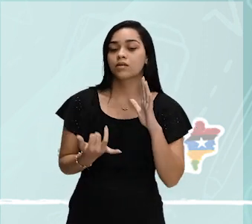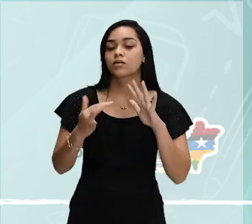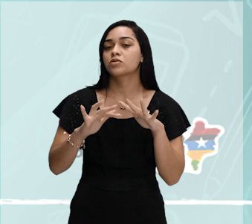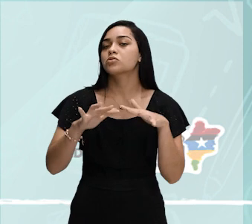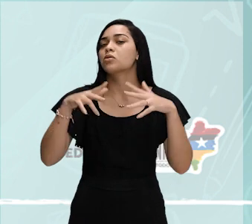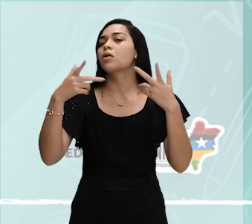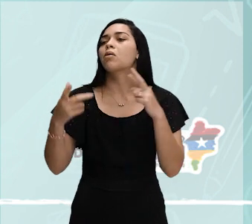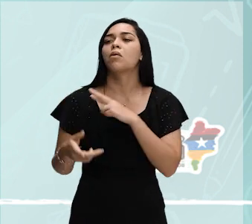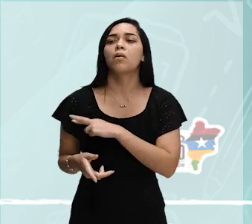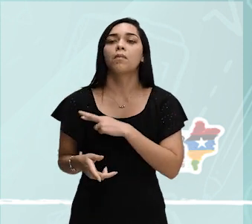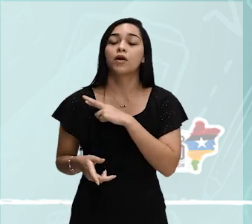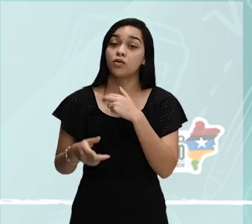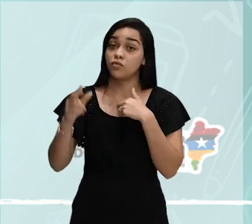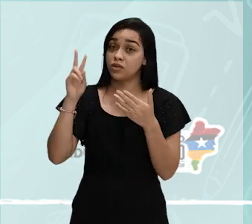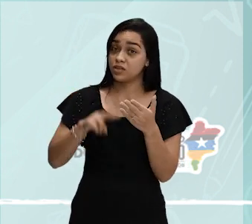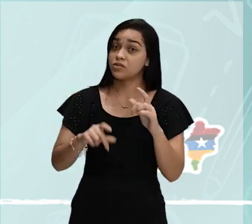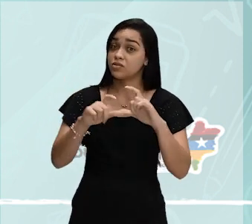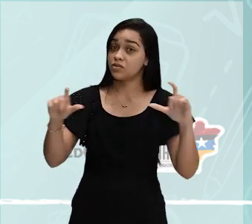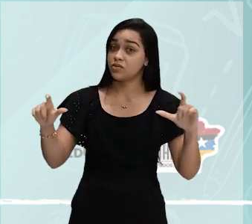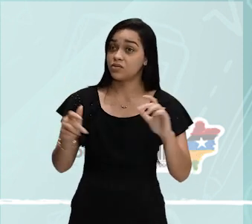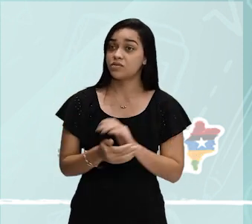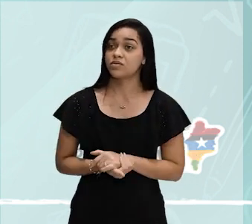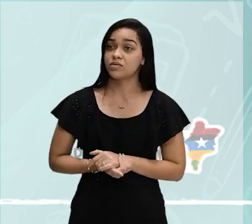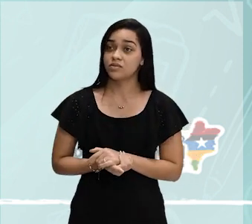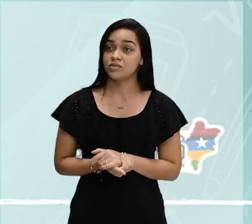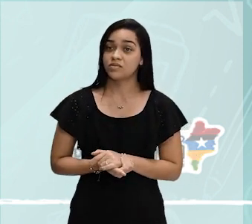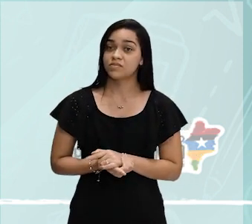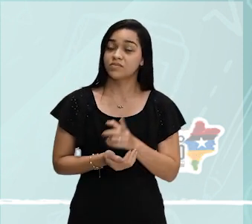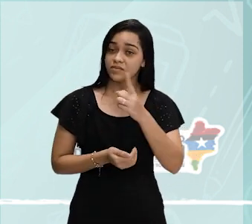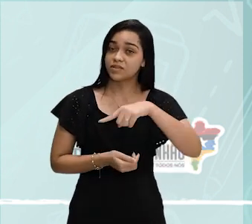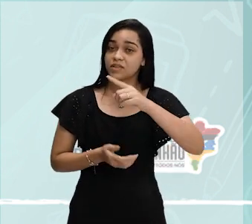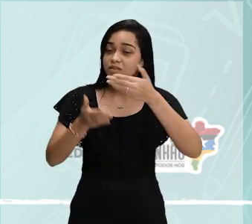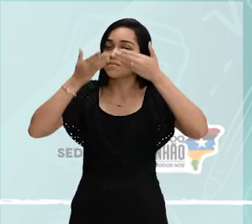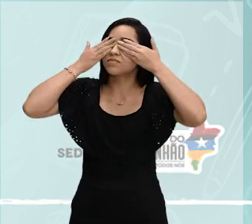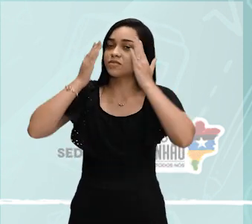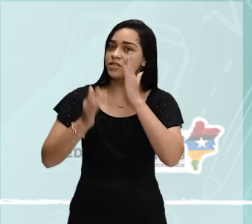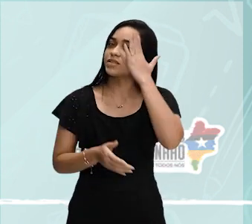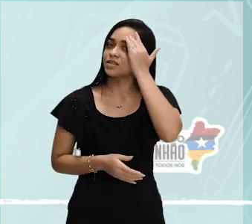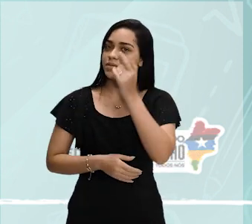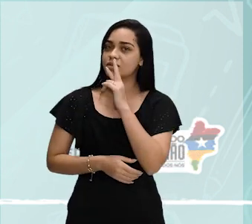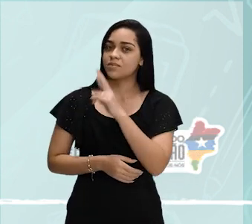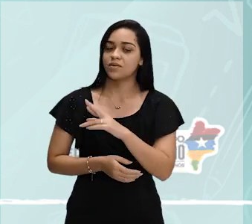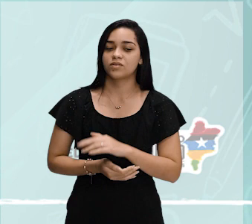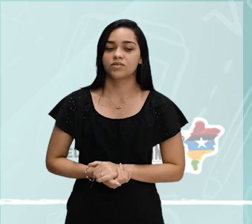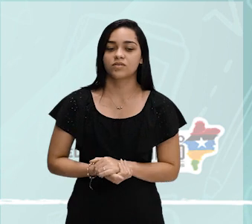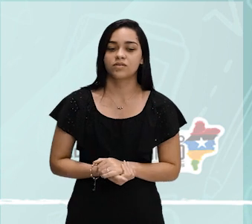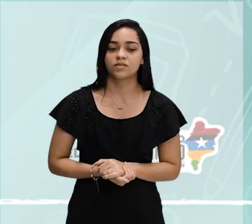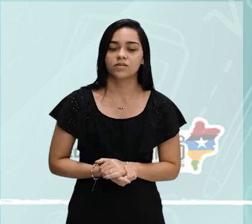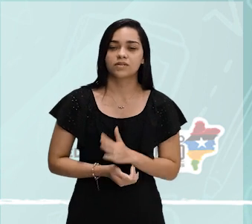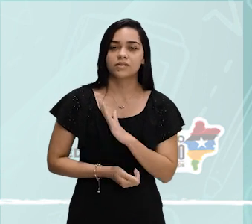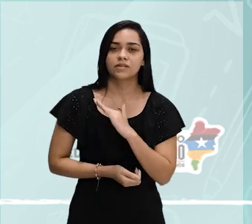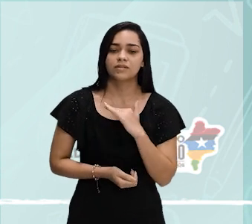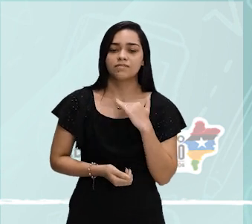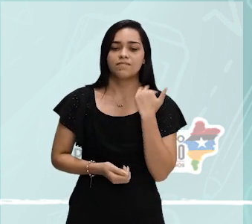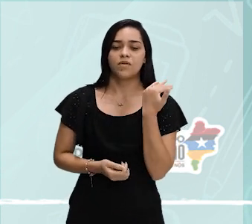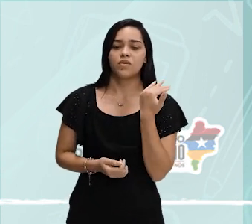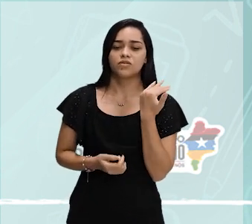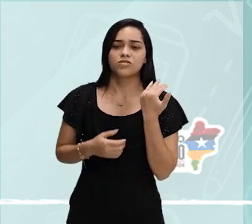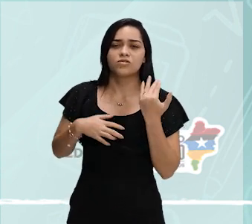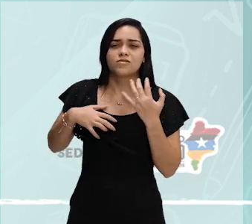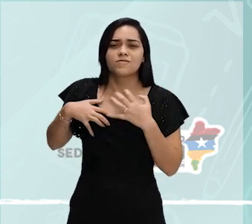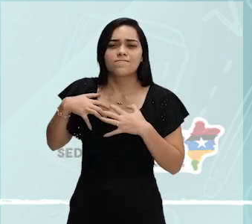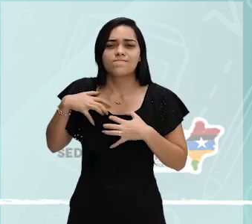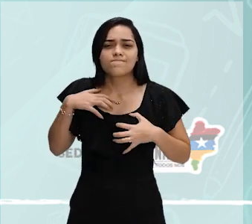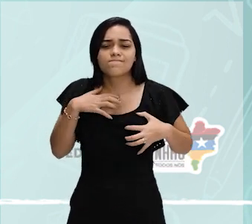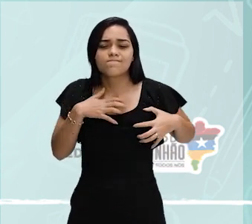tendência romântica? Eu vou ler de novo. Eu acho que vocês, de olhos fechados, já sabem a resposta. Já da morte o pavor me cobre